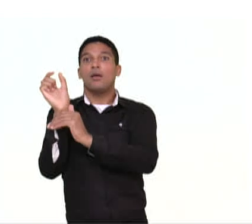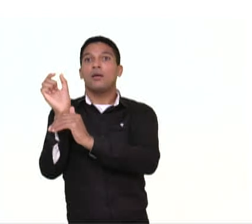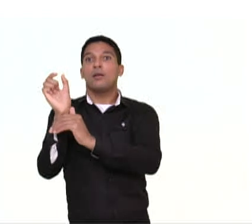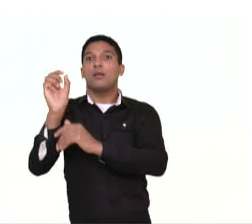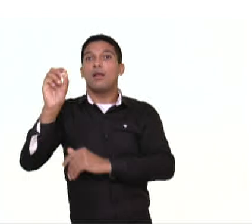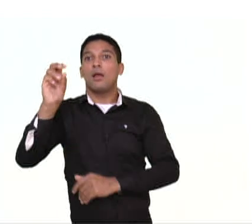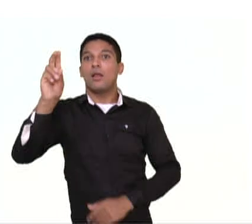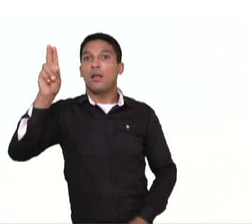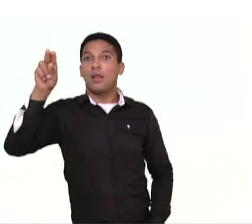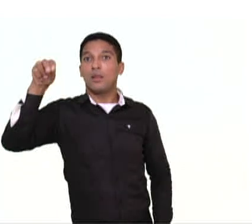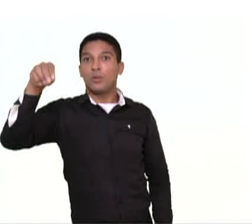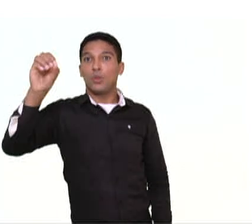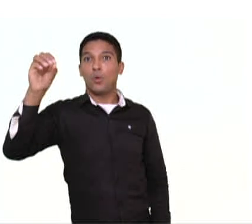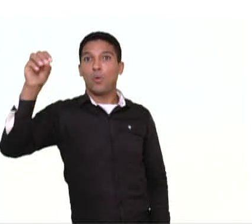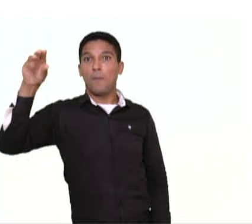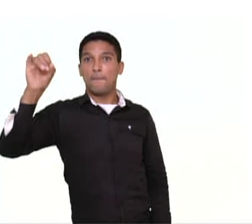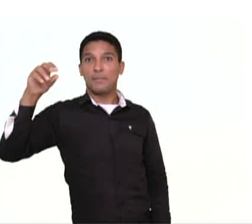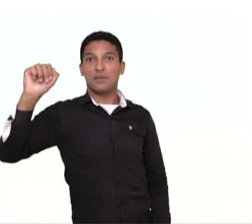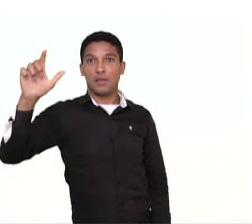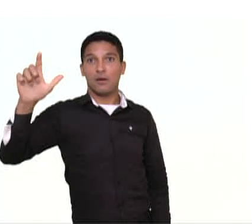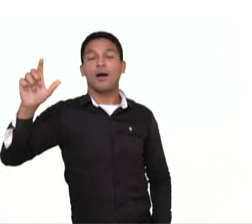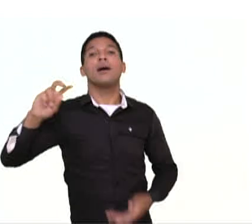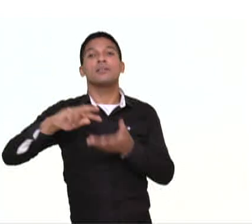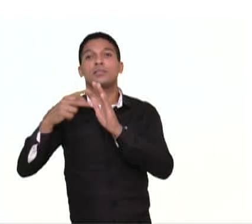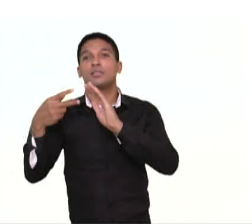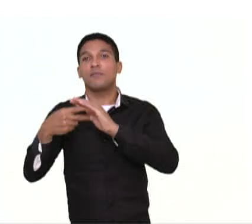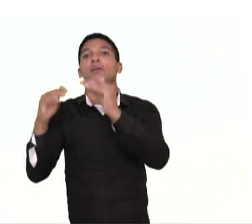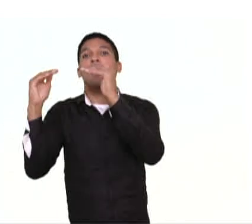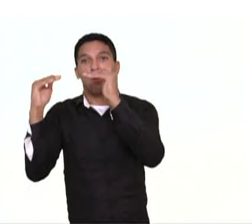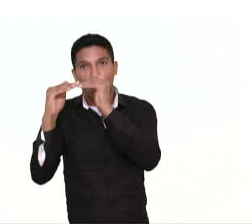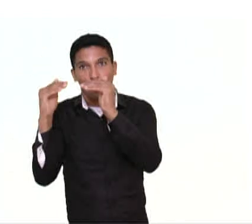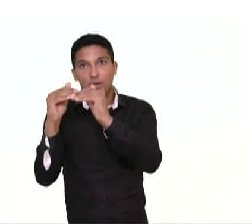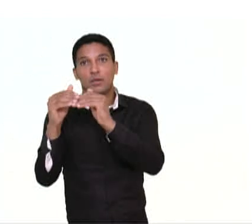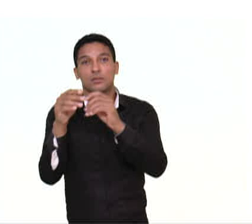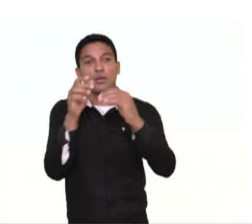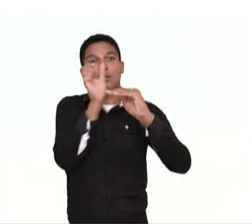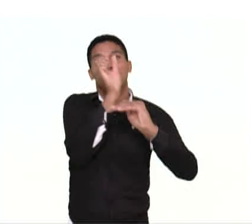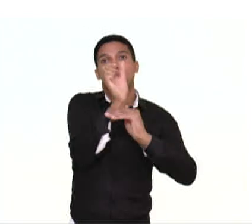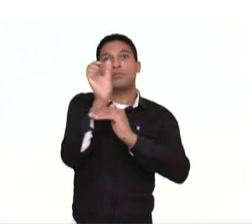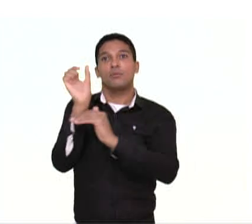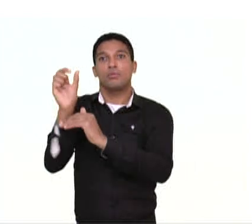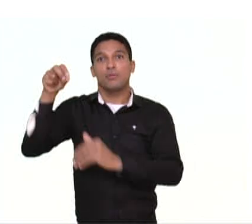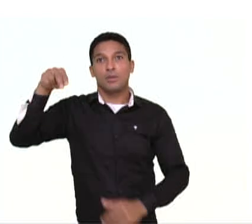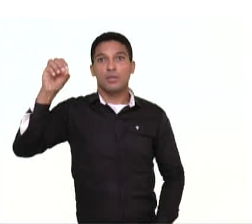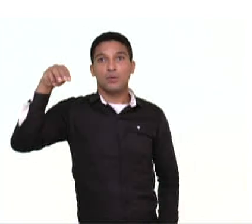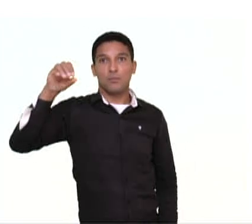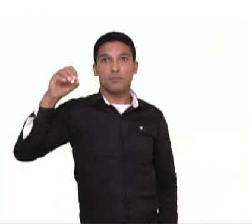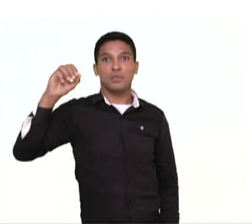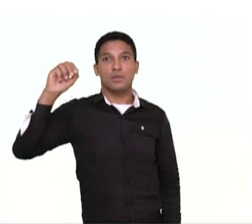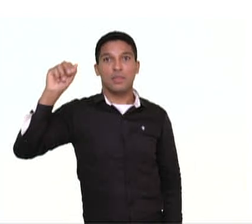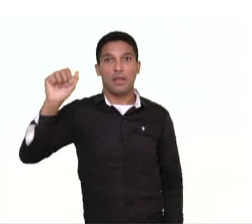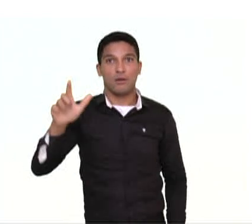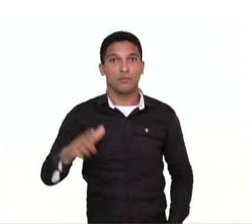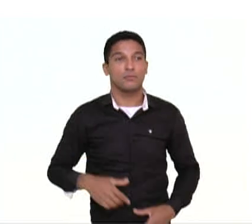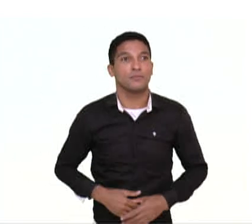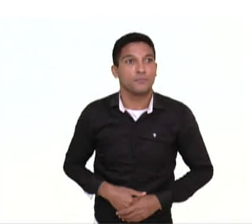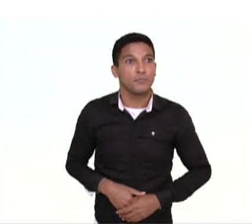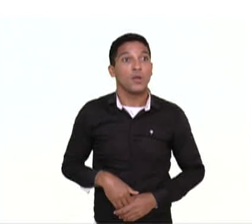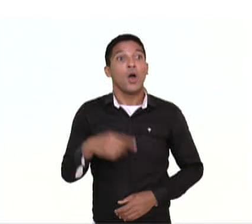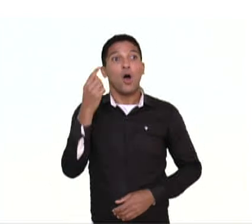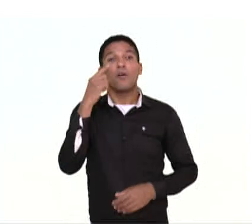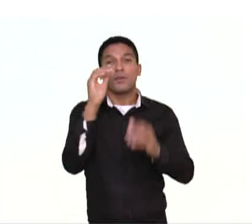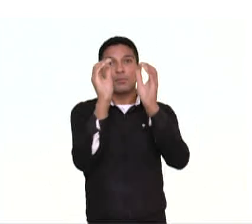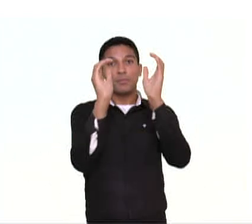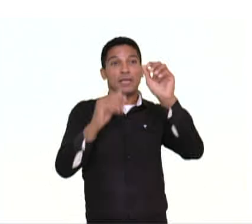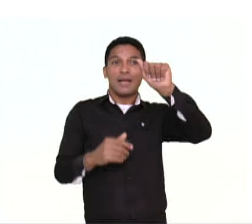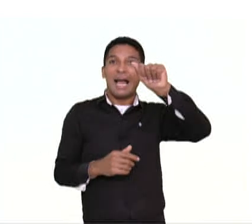professor, tem um erro aí, é a mesma? Não. Aqui em cima, as meninas e estão, está sublinhado. Na segunda, as